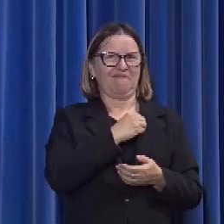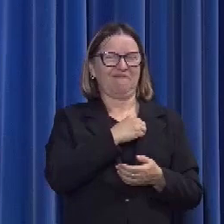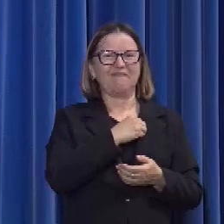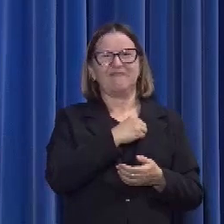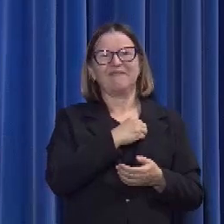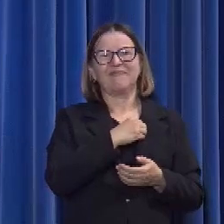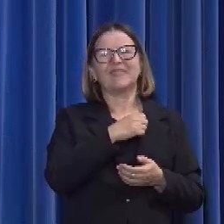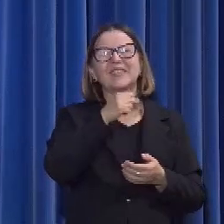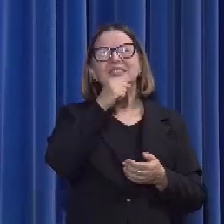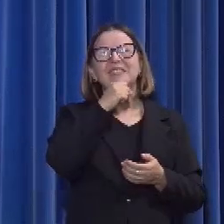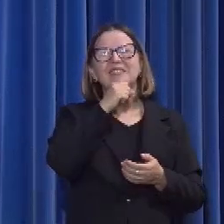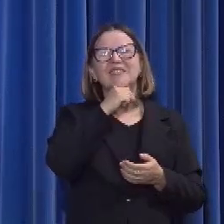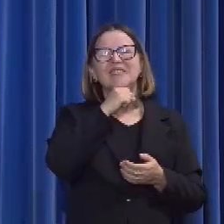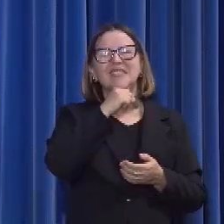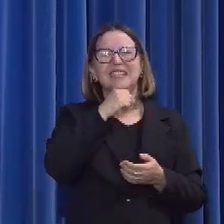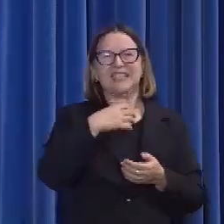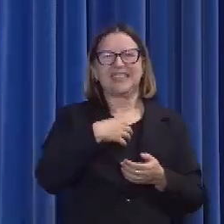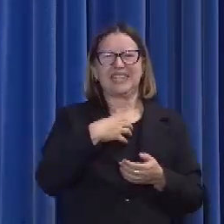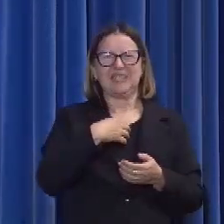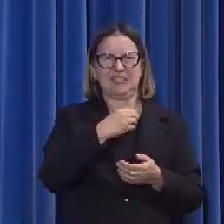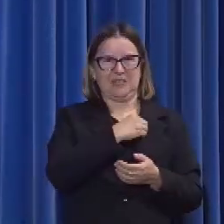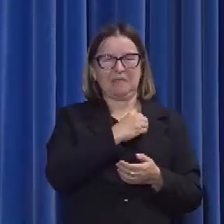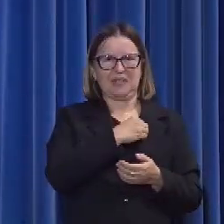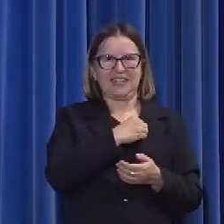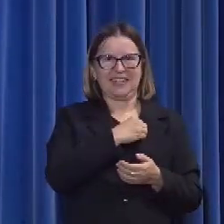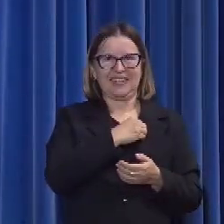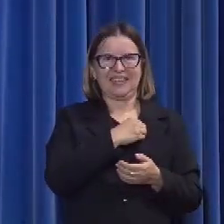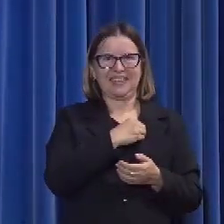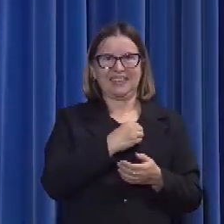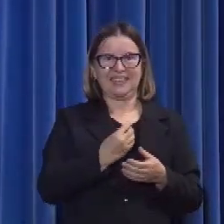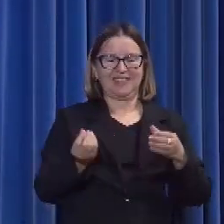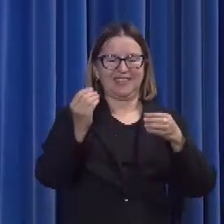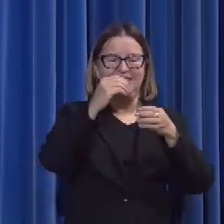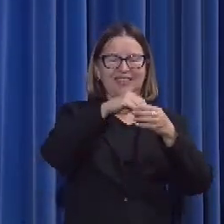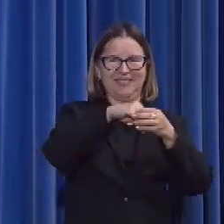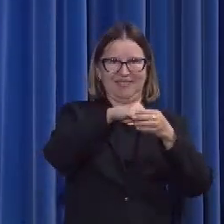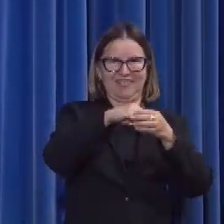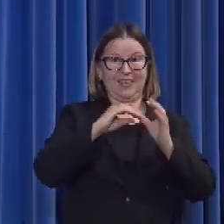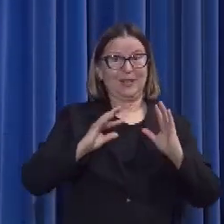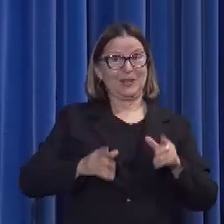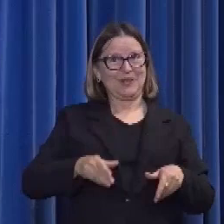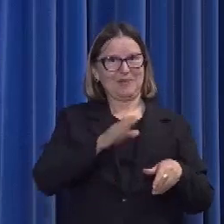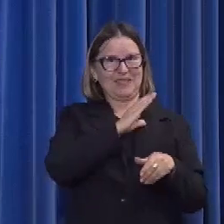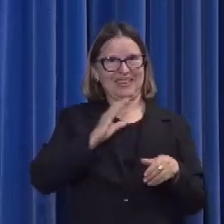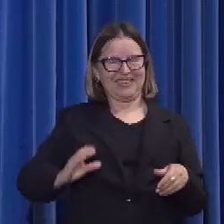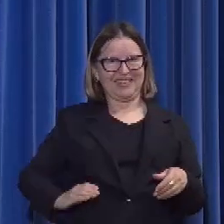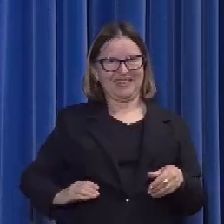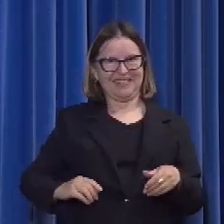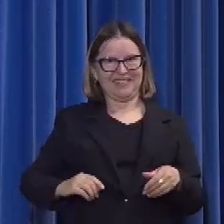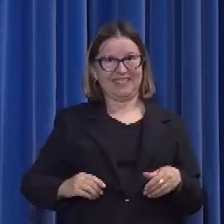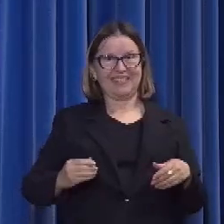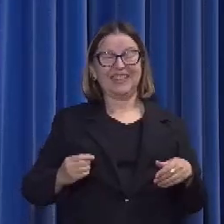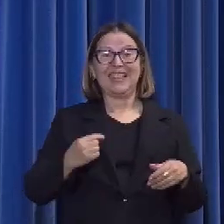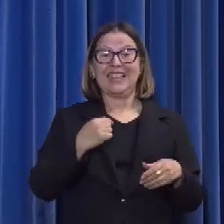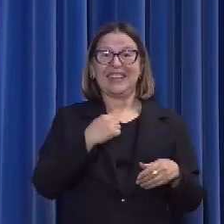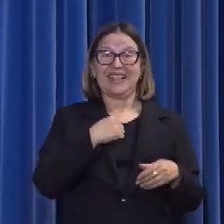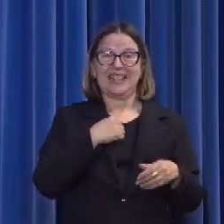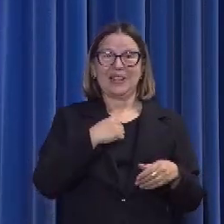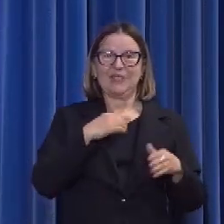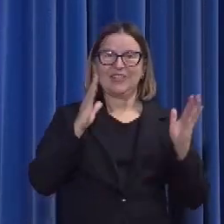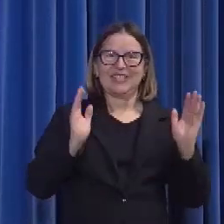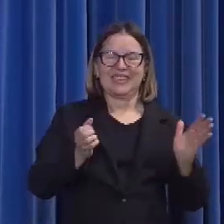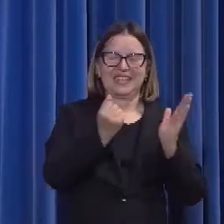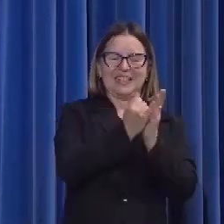corpo santo dele. Eu estou crucificado com Cristo, e vivo não mais eu, mas Cristo